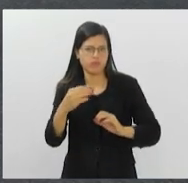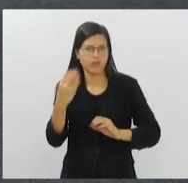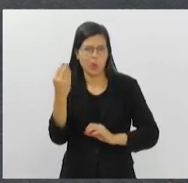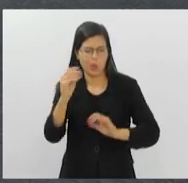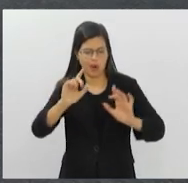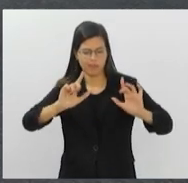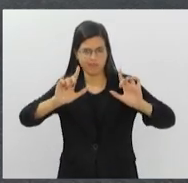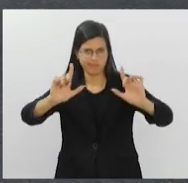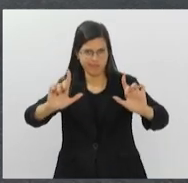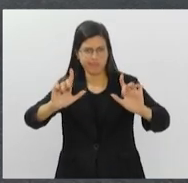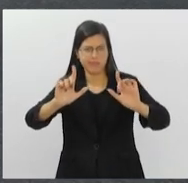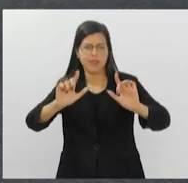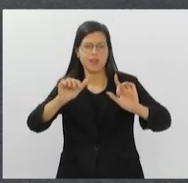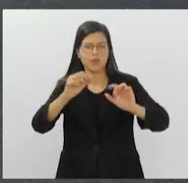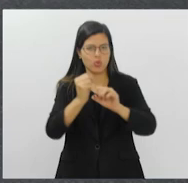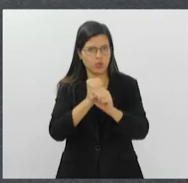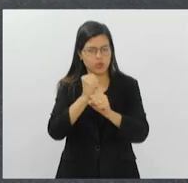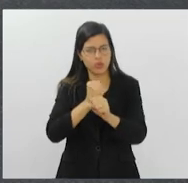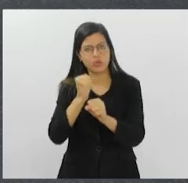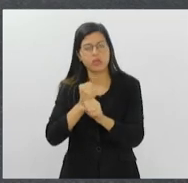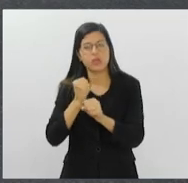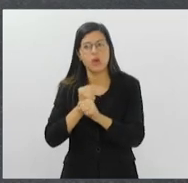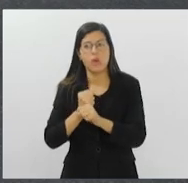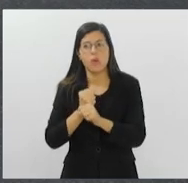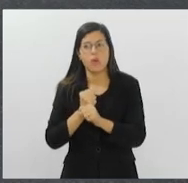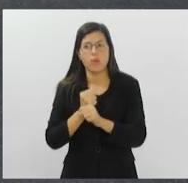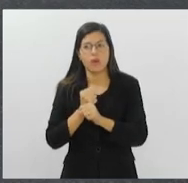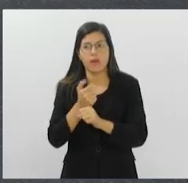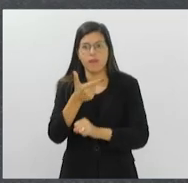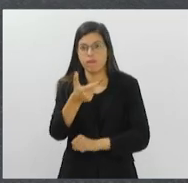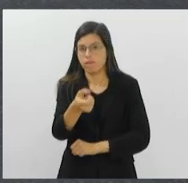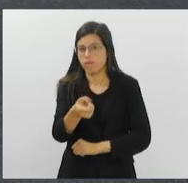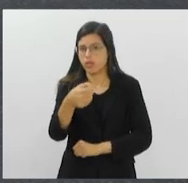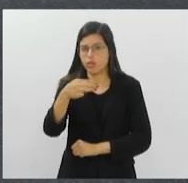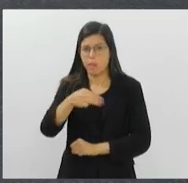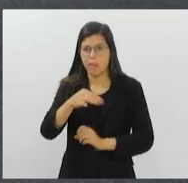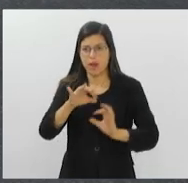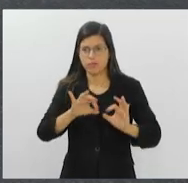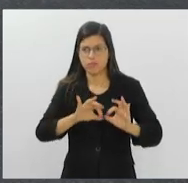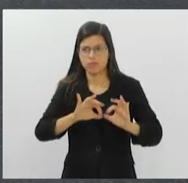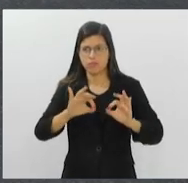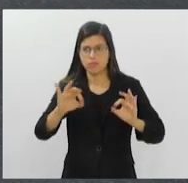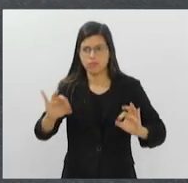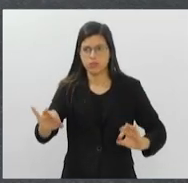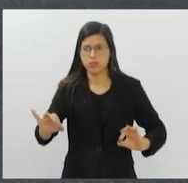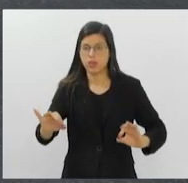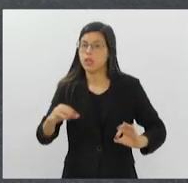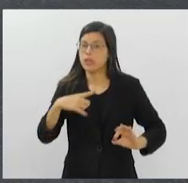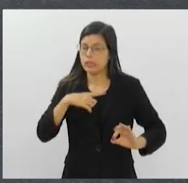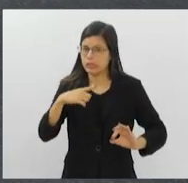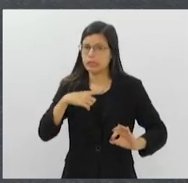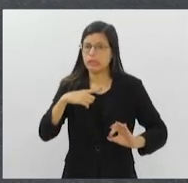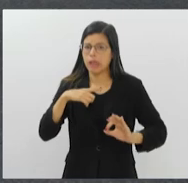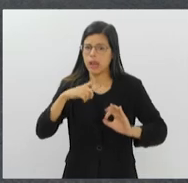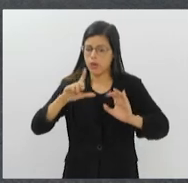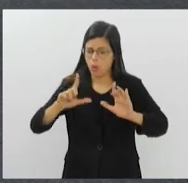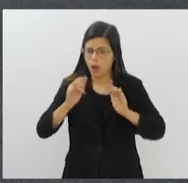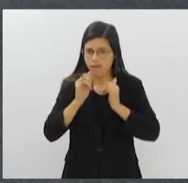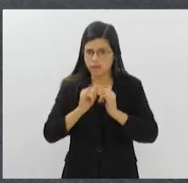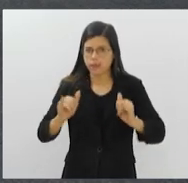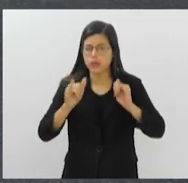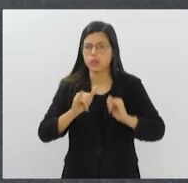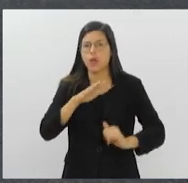lançamento de unidades, a 20 metros de um aviso de animais silvestres,